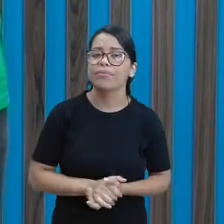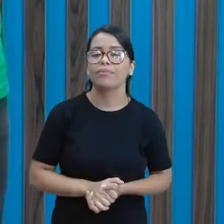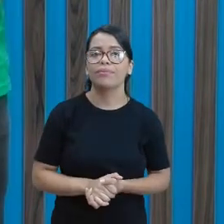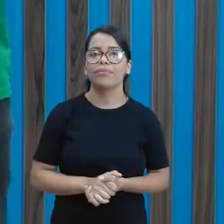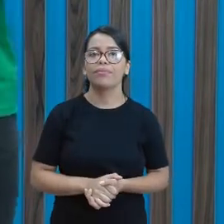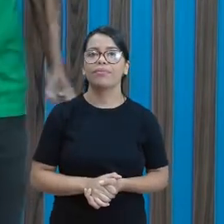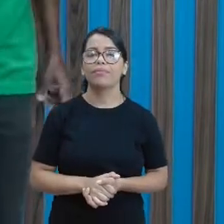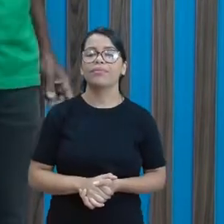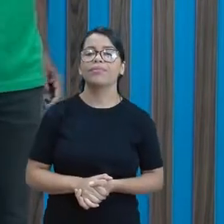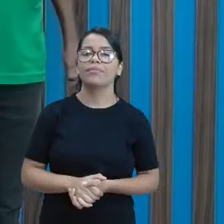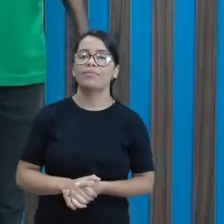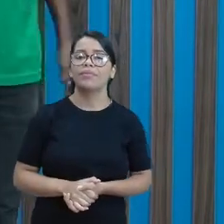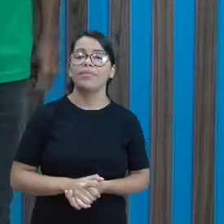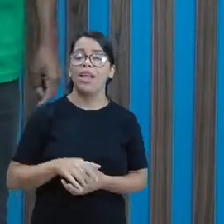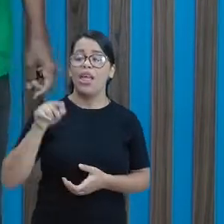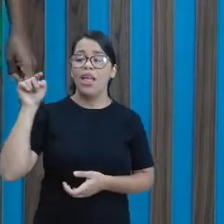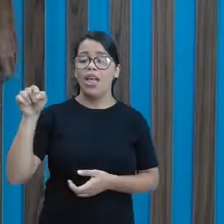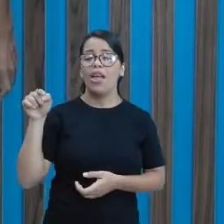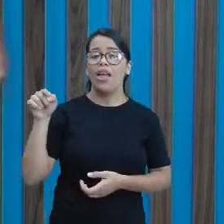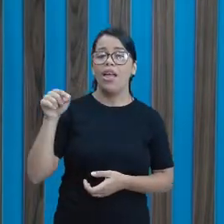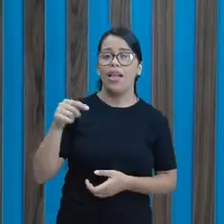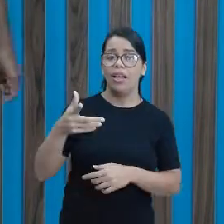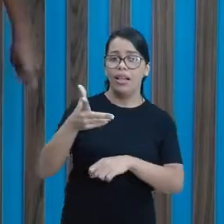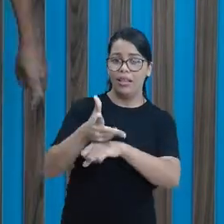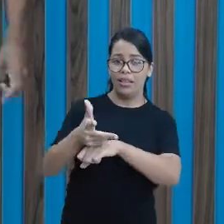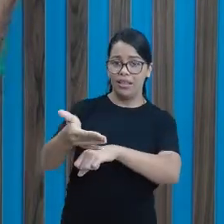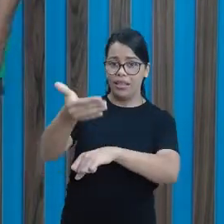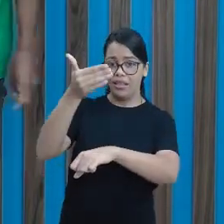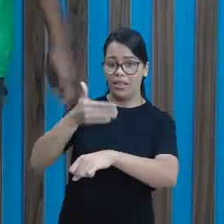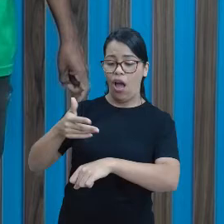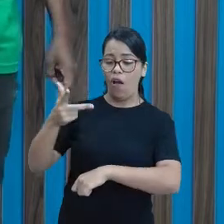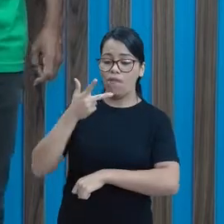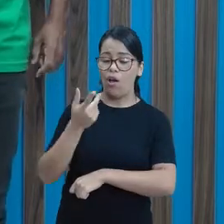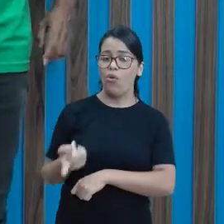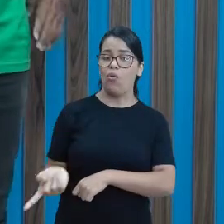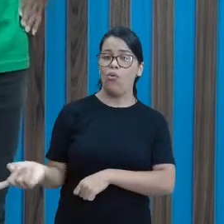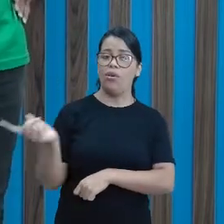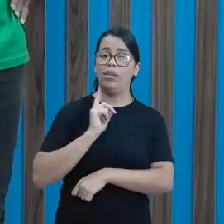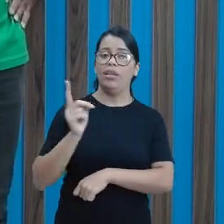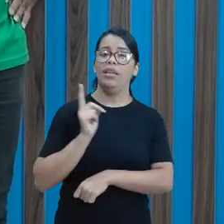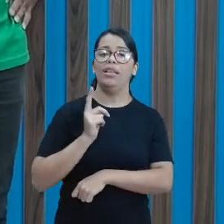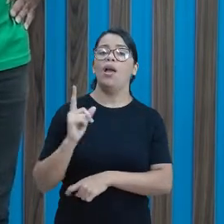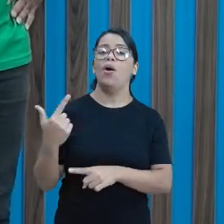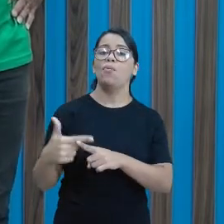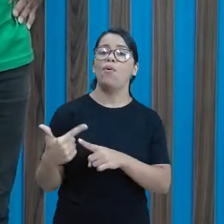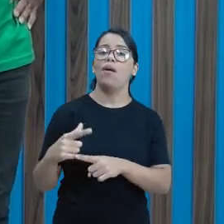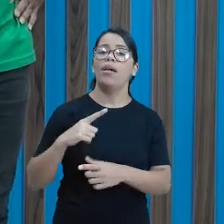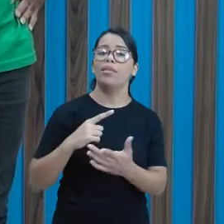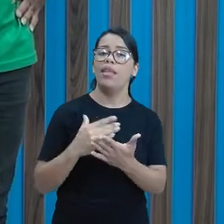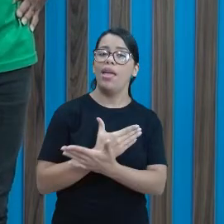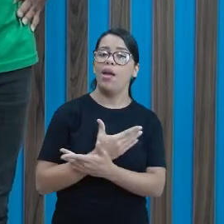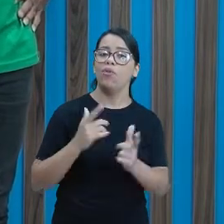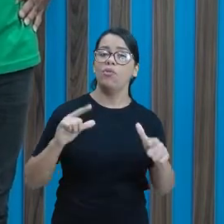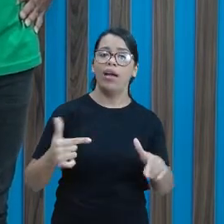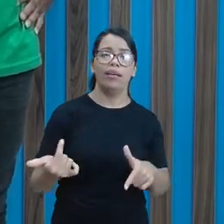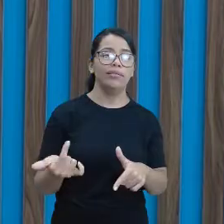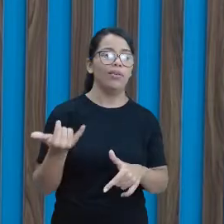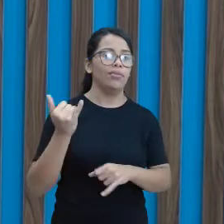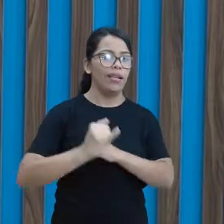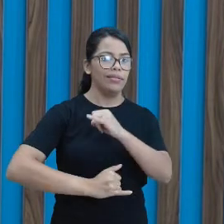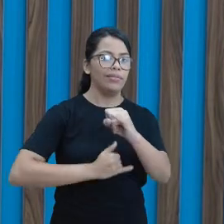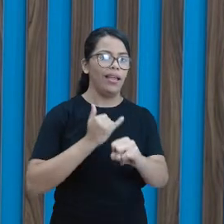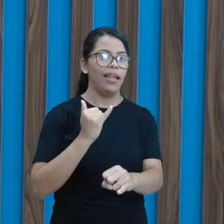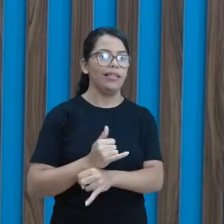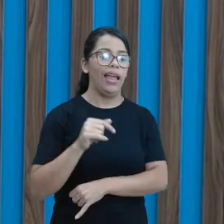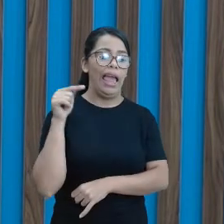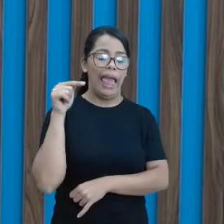Davinho disse que não, meu irmão. Que tem lugar que ainda não tem conexão, não. E olha que ele é ligado nisso, que ele é da televisão. Da TV, tá? O cara